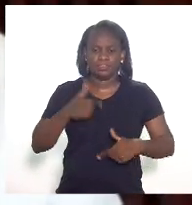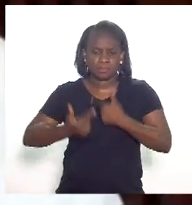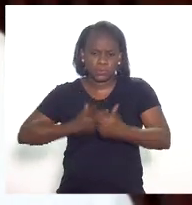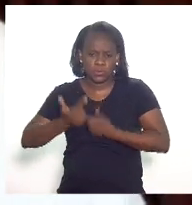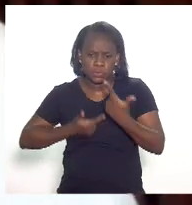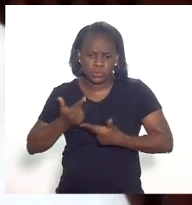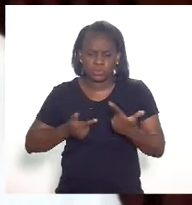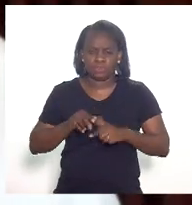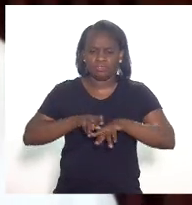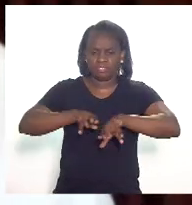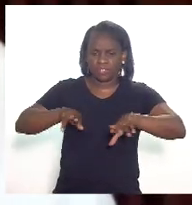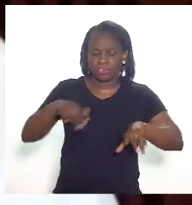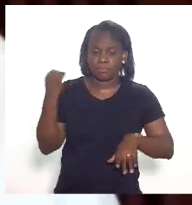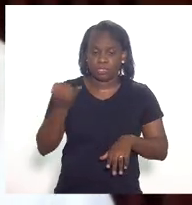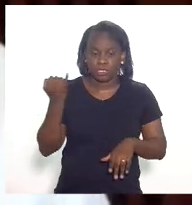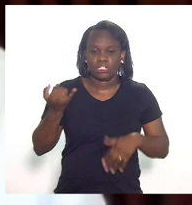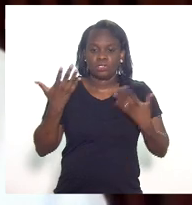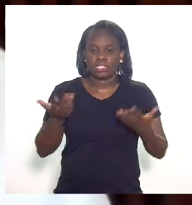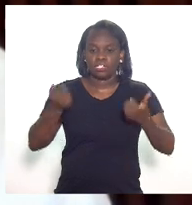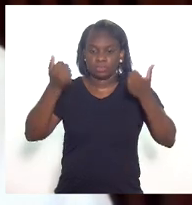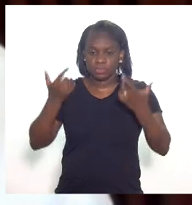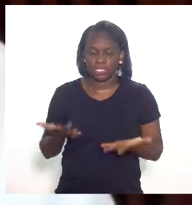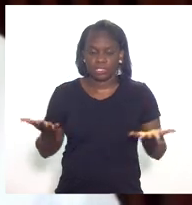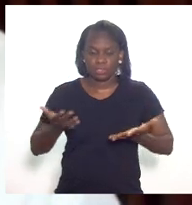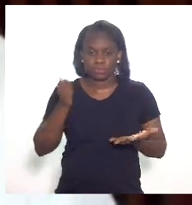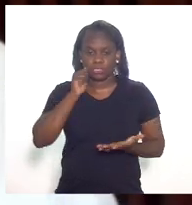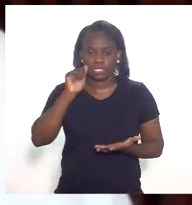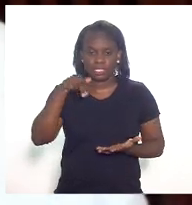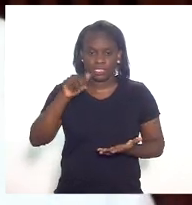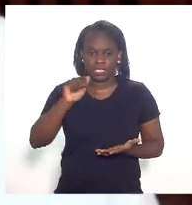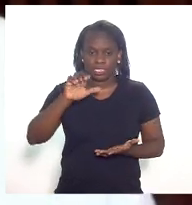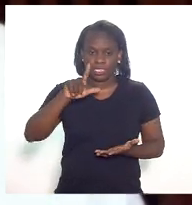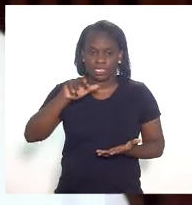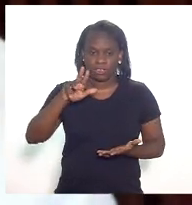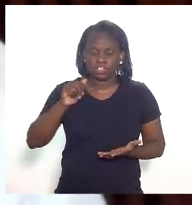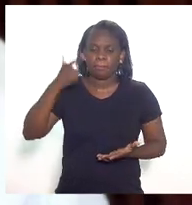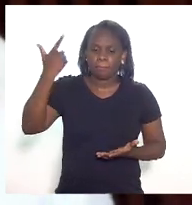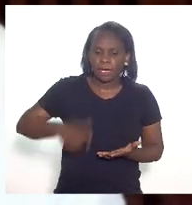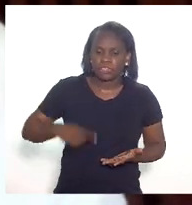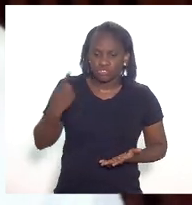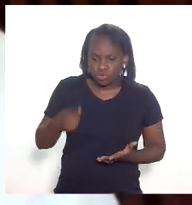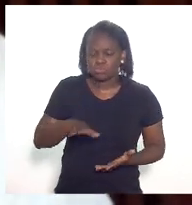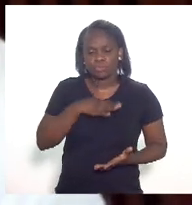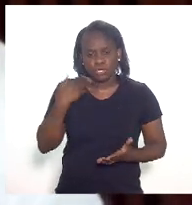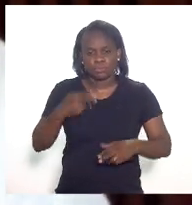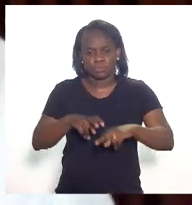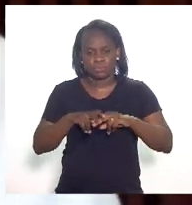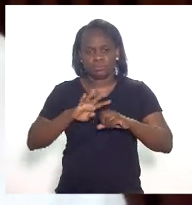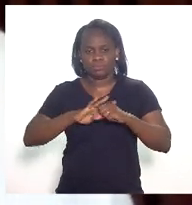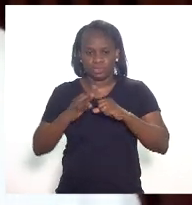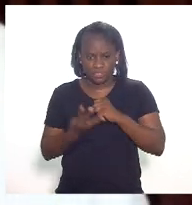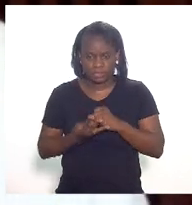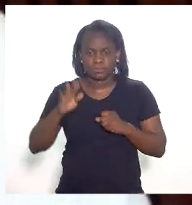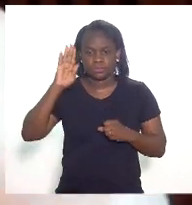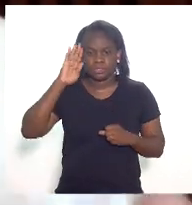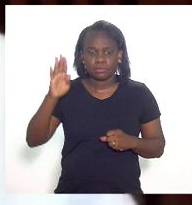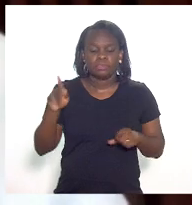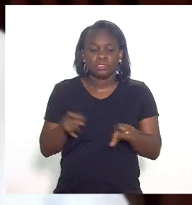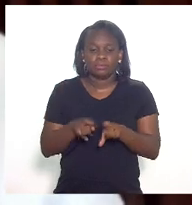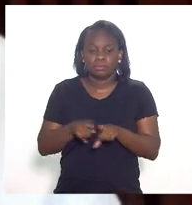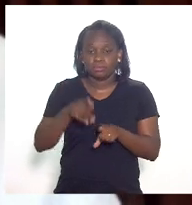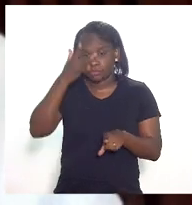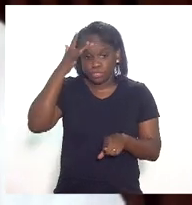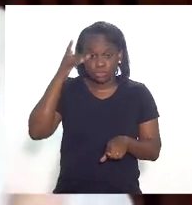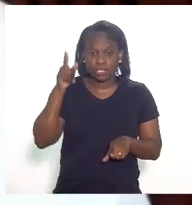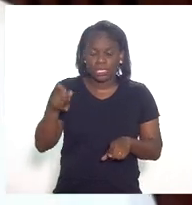exerceu cargos importantes. Eu queria fazer um registro aqui da Ana Cláudia, mais uma vítima de Covid, mas especialmente por ser também uma